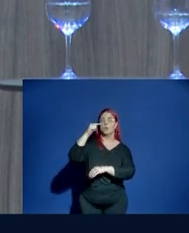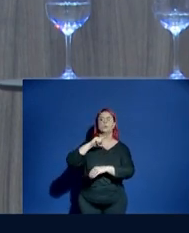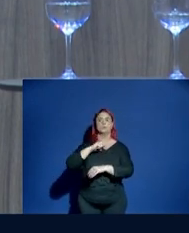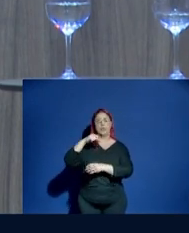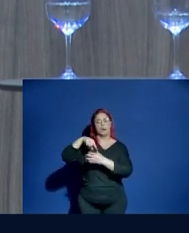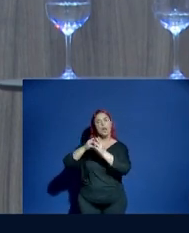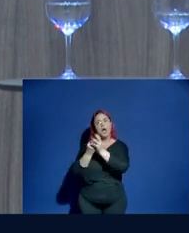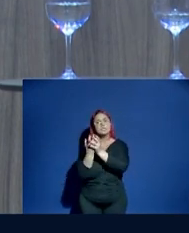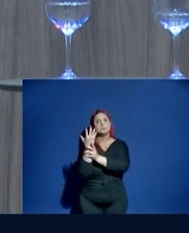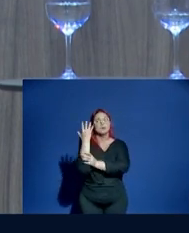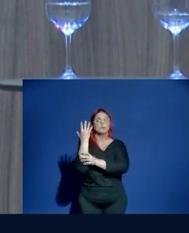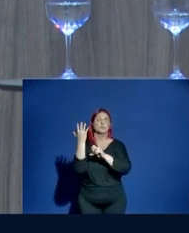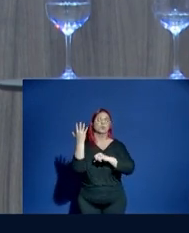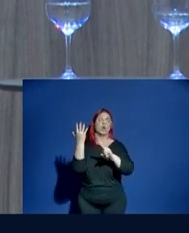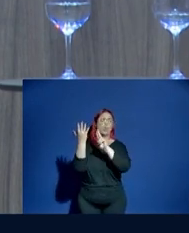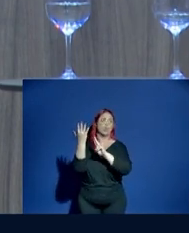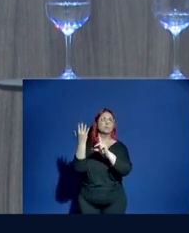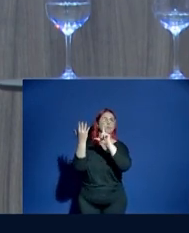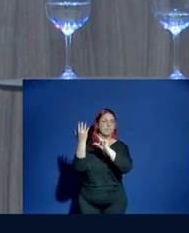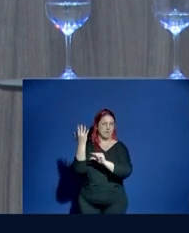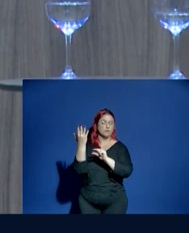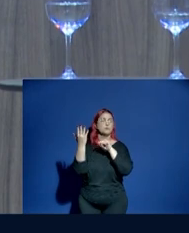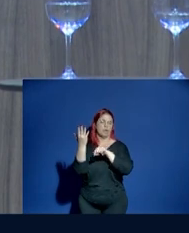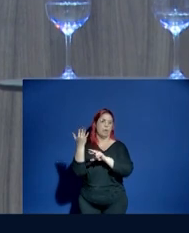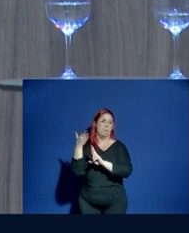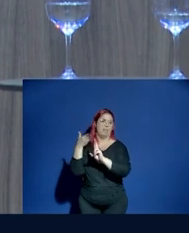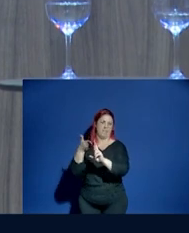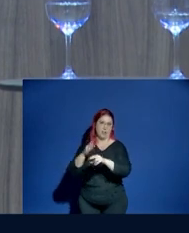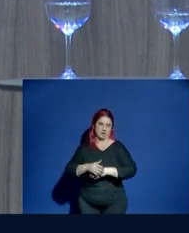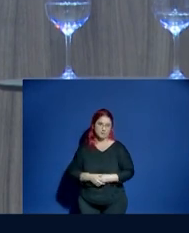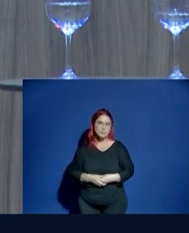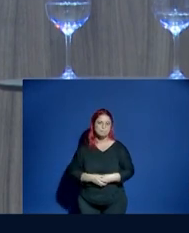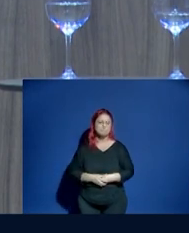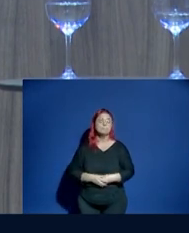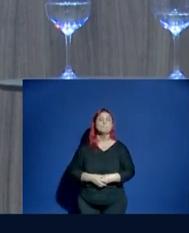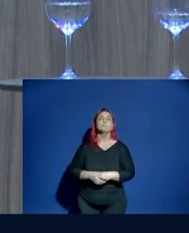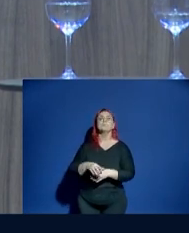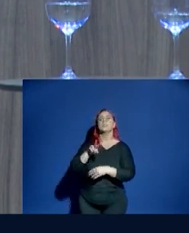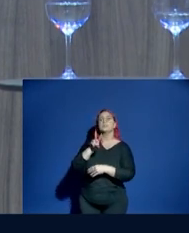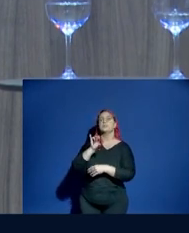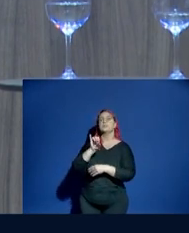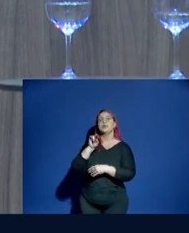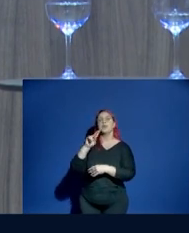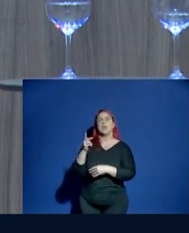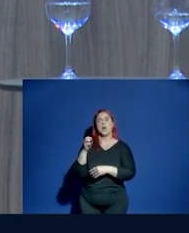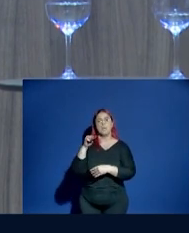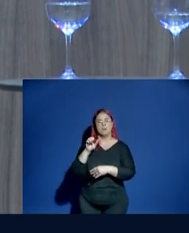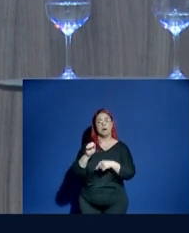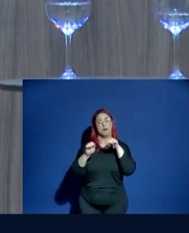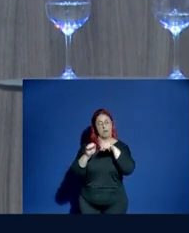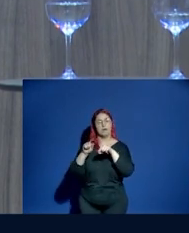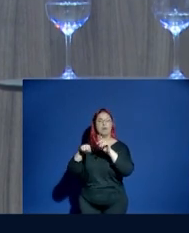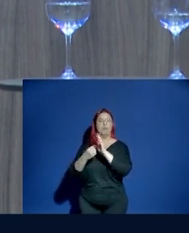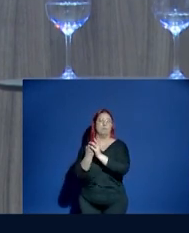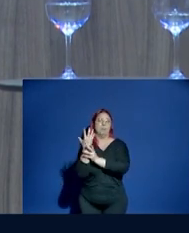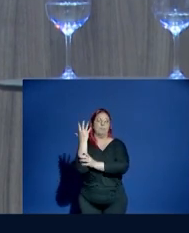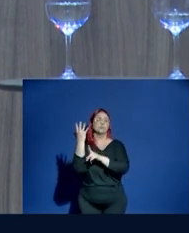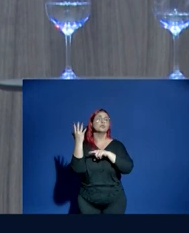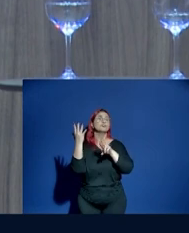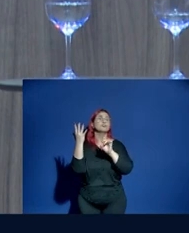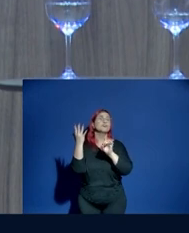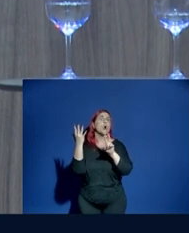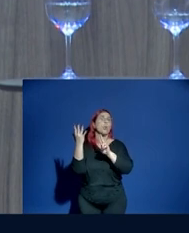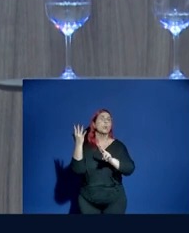um consumo de energia muito baixo é uma referência no setor e viema por exemplo que a nossa planta mais eficiente ela consome